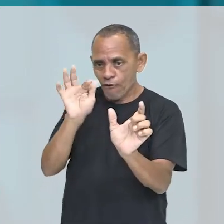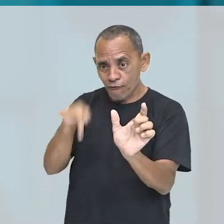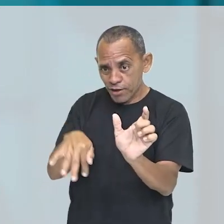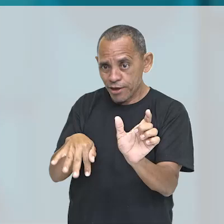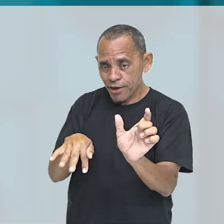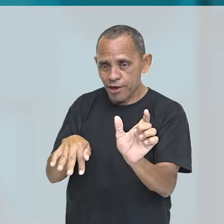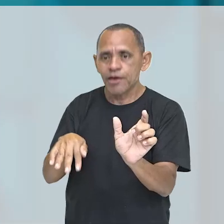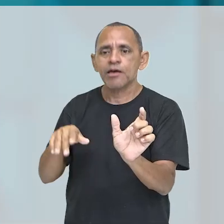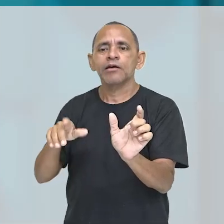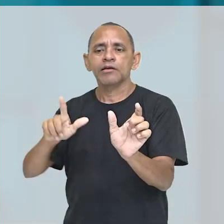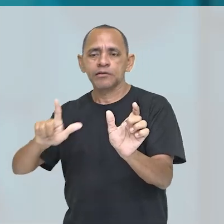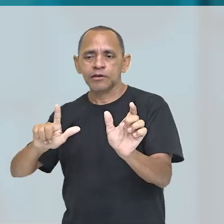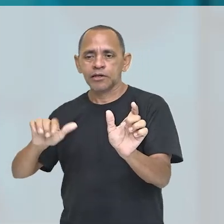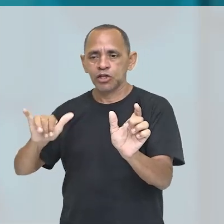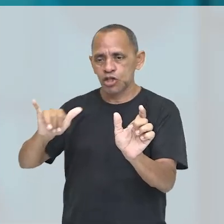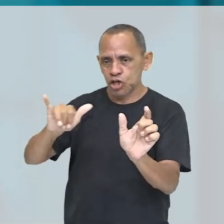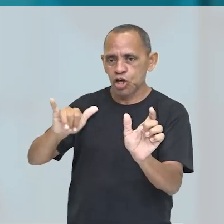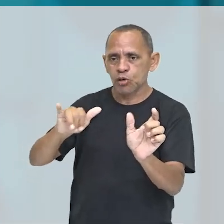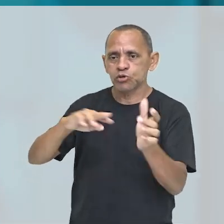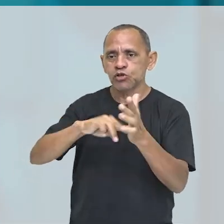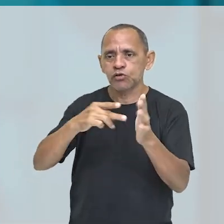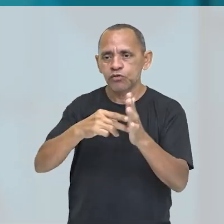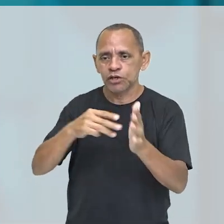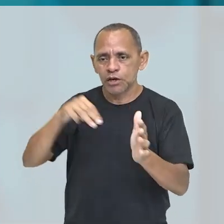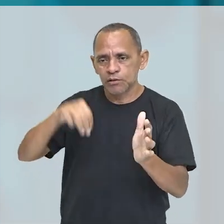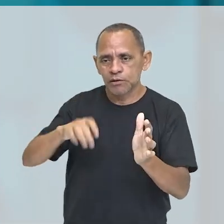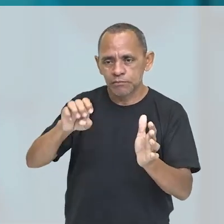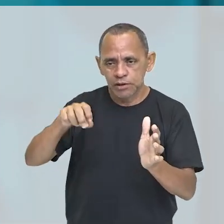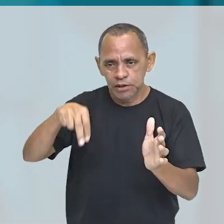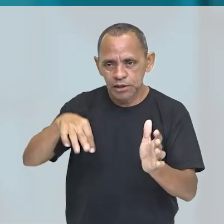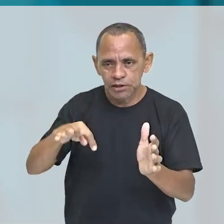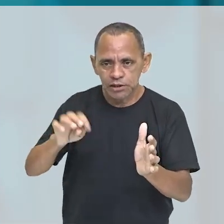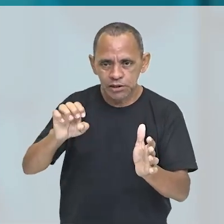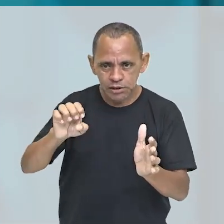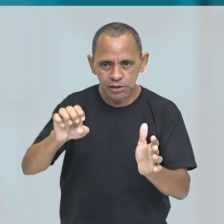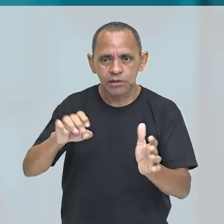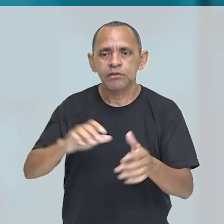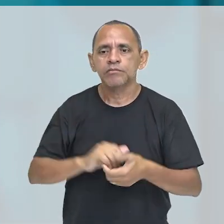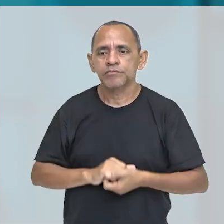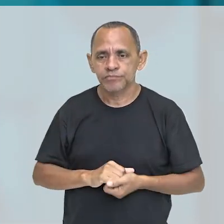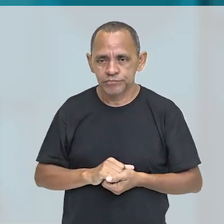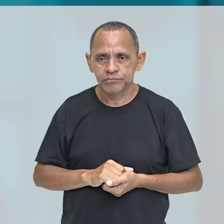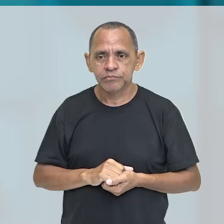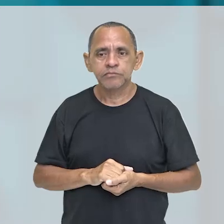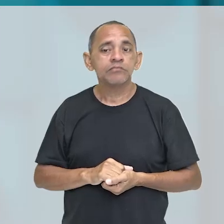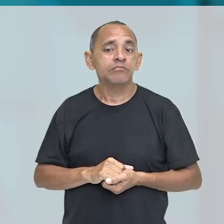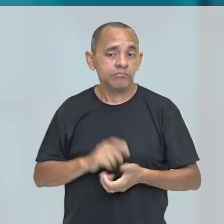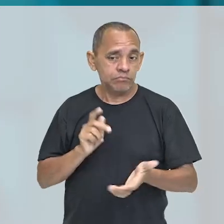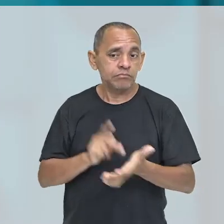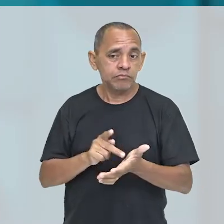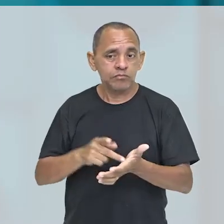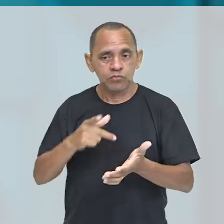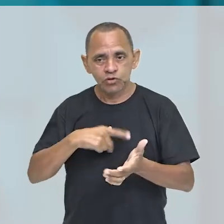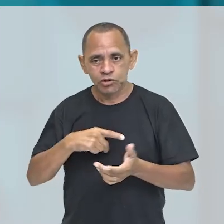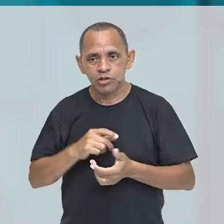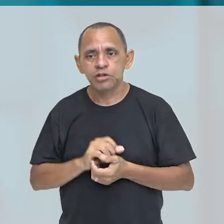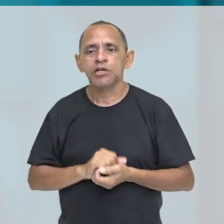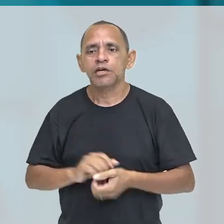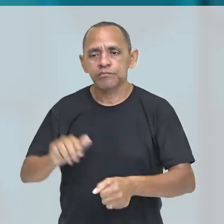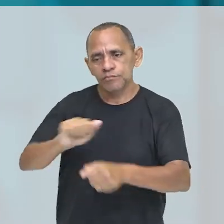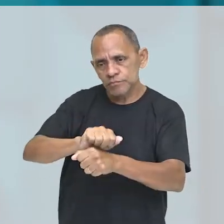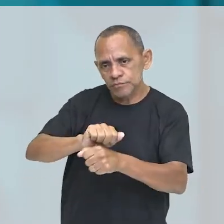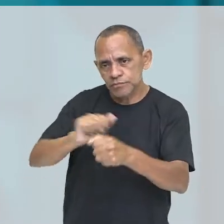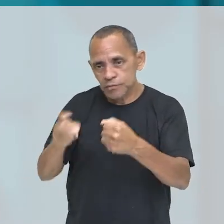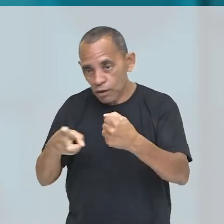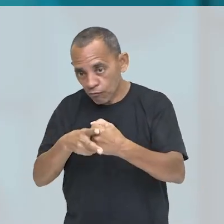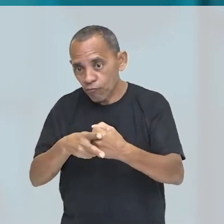portuguesa é mente. Tá? Então, se deparou com uma palavrinha com terminação ly, é muito provável que estejamos diante de um